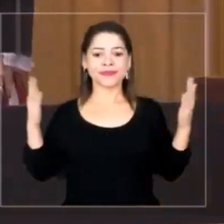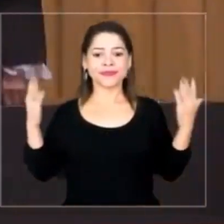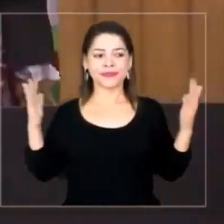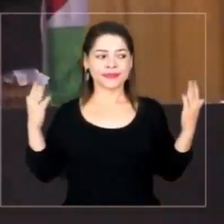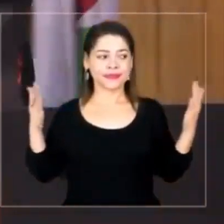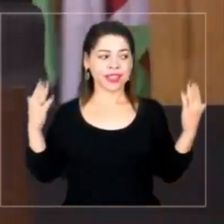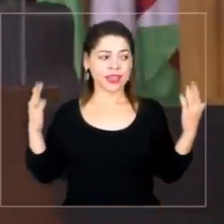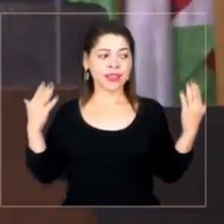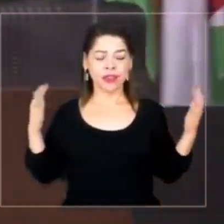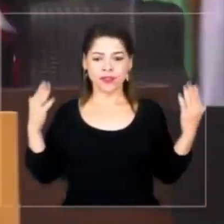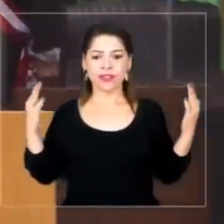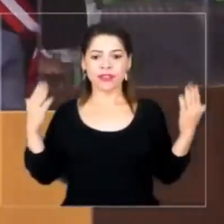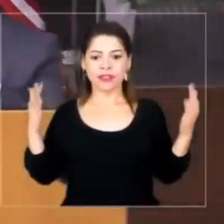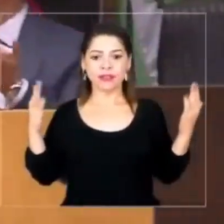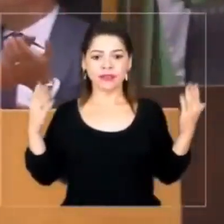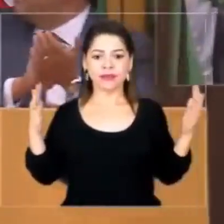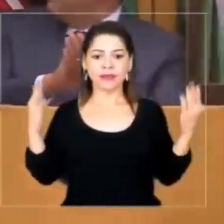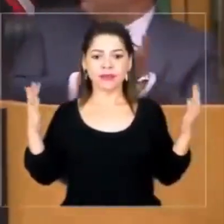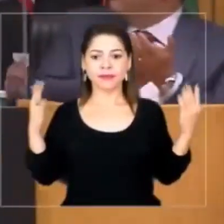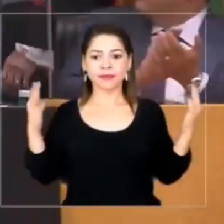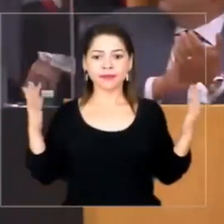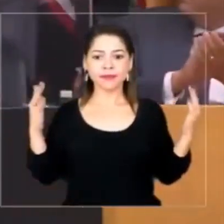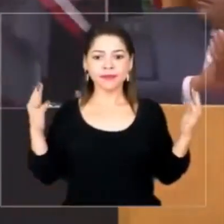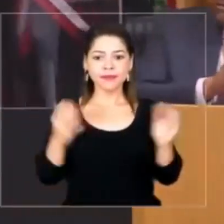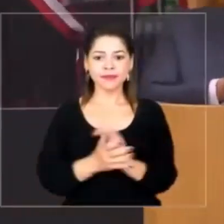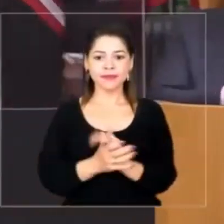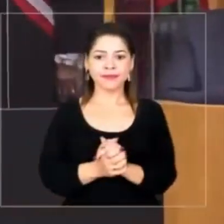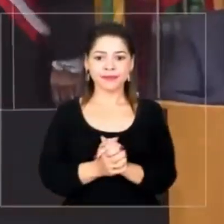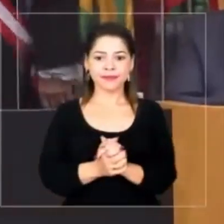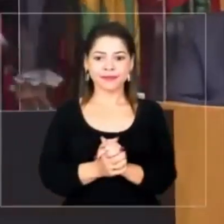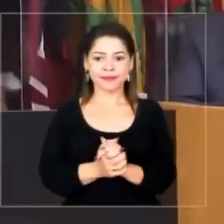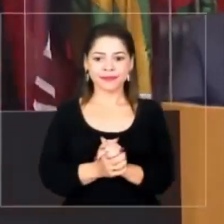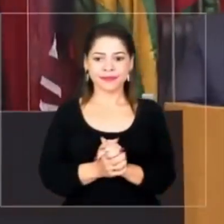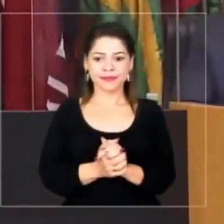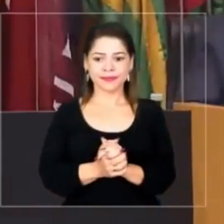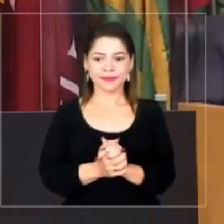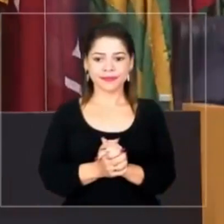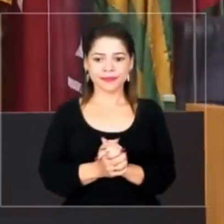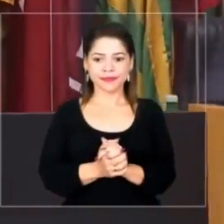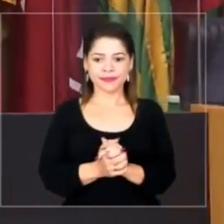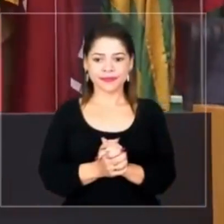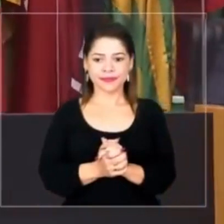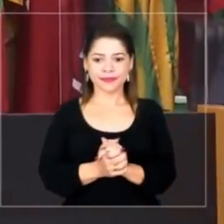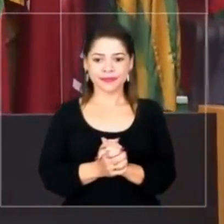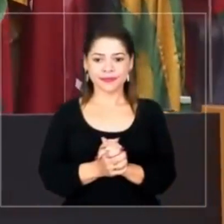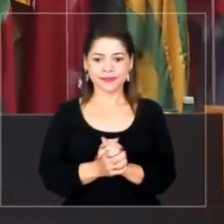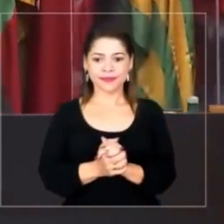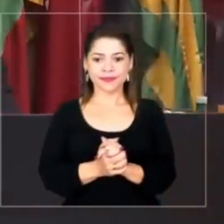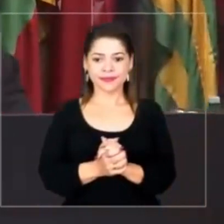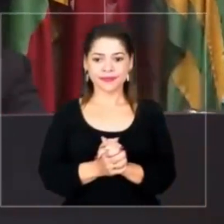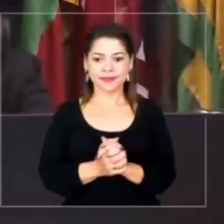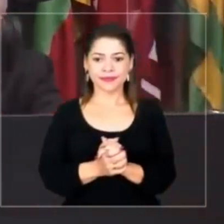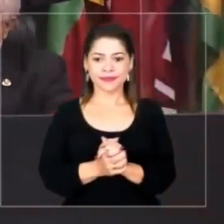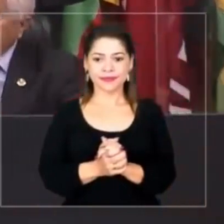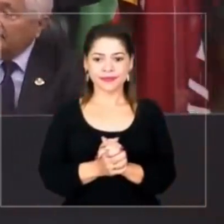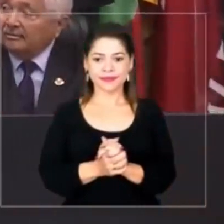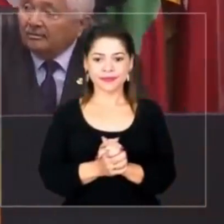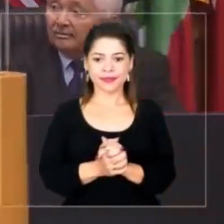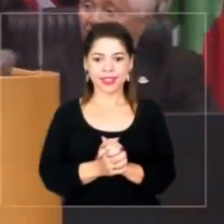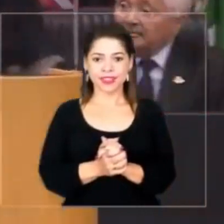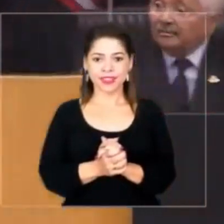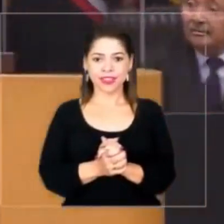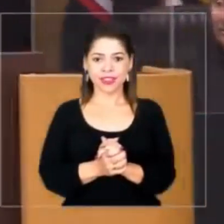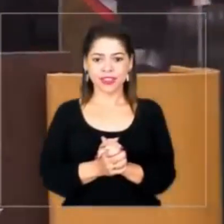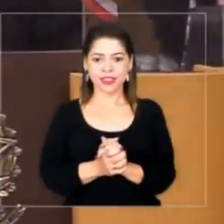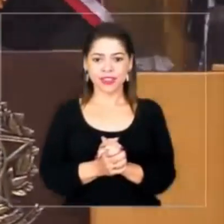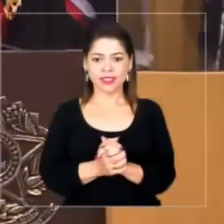Um dia histórico não só para a Liana Scheib, mas para o Piauí. Depois de 81 anos de existência da mais alta